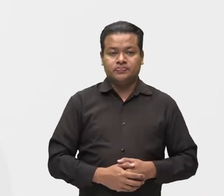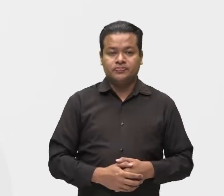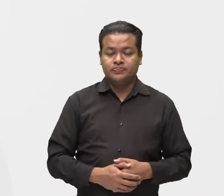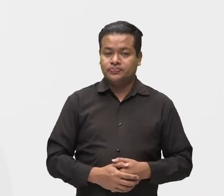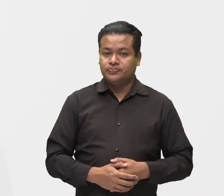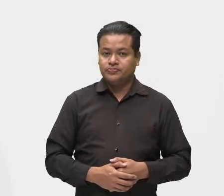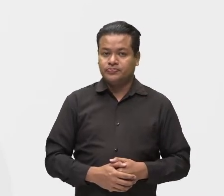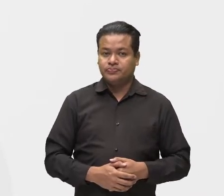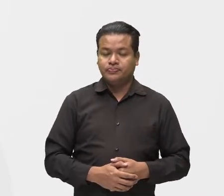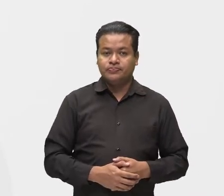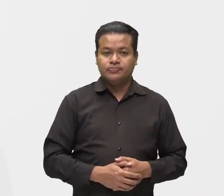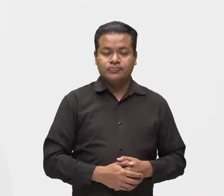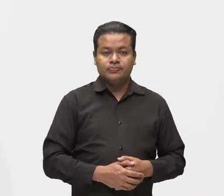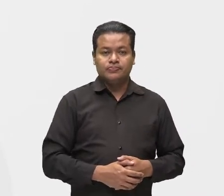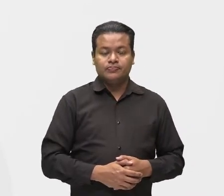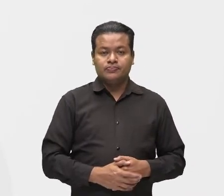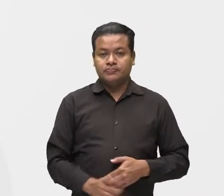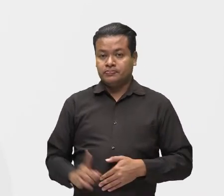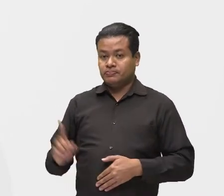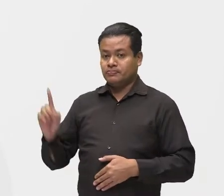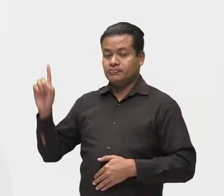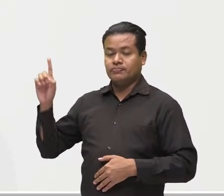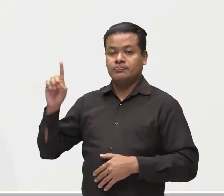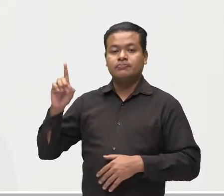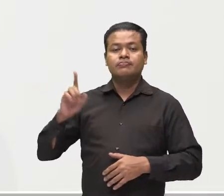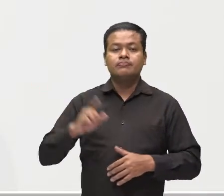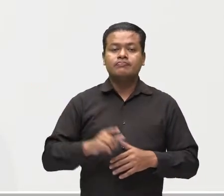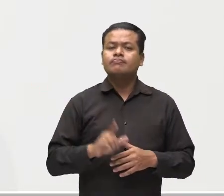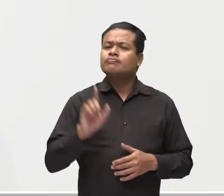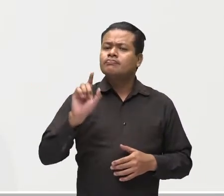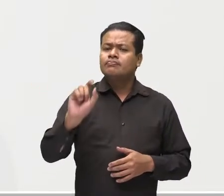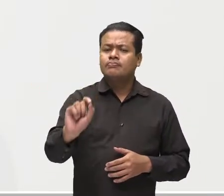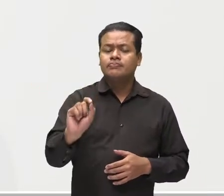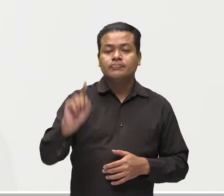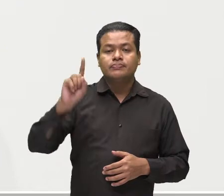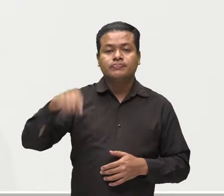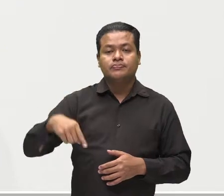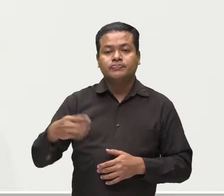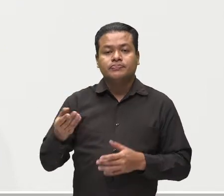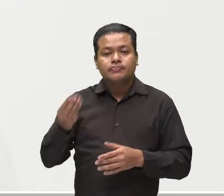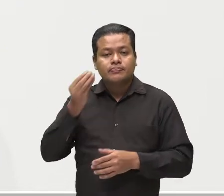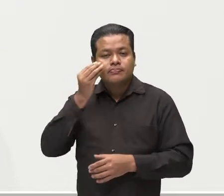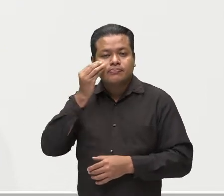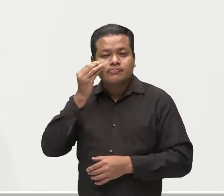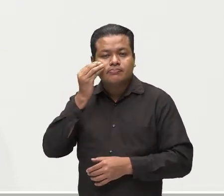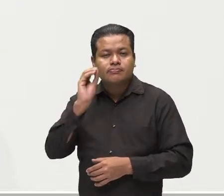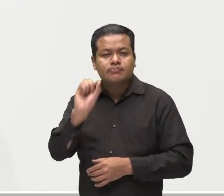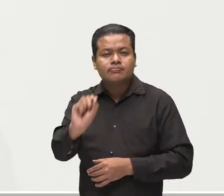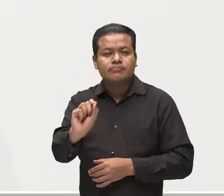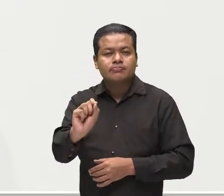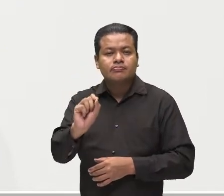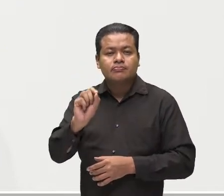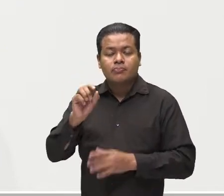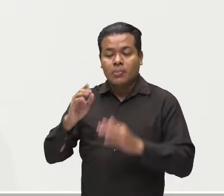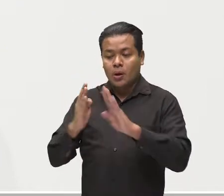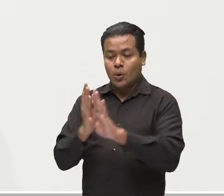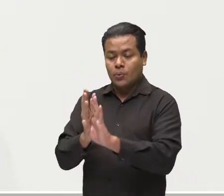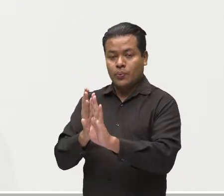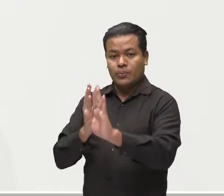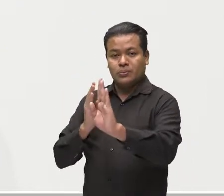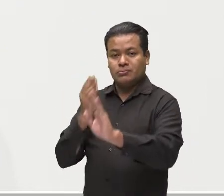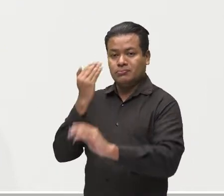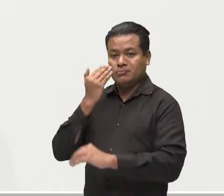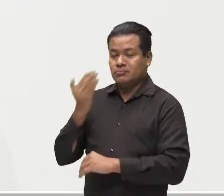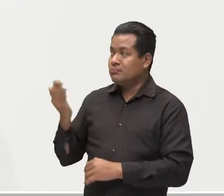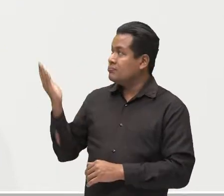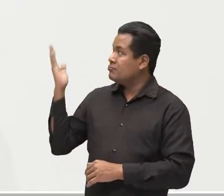gente vai ver aí esse mapa maiorzinho um pouco, né? Justamente para tentar verificar exatamente essa área aqui, né?